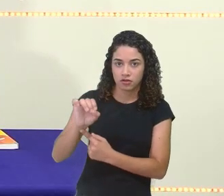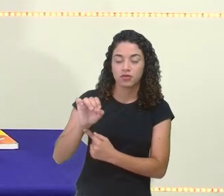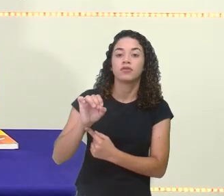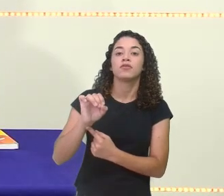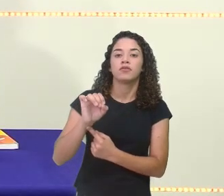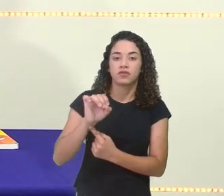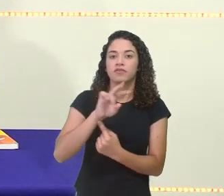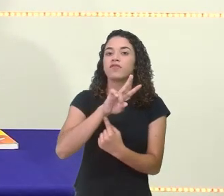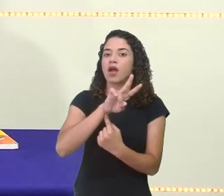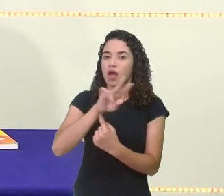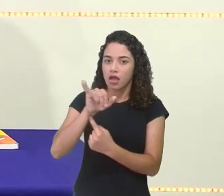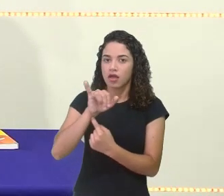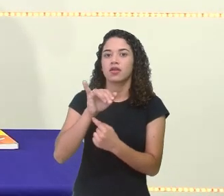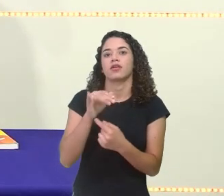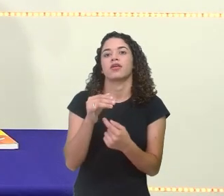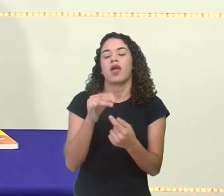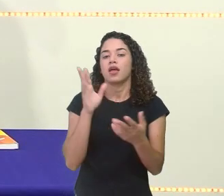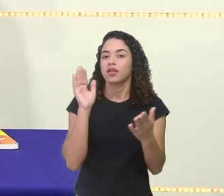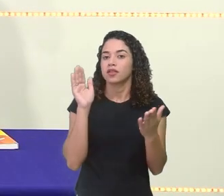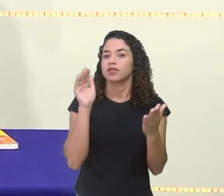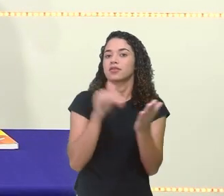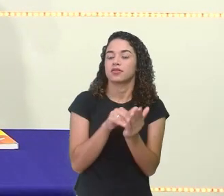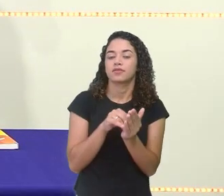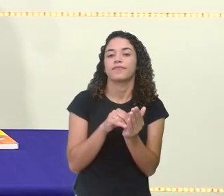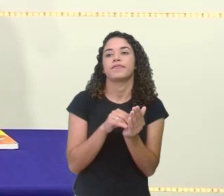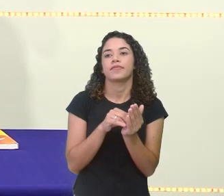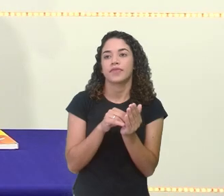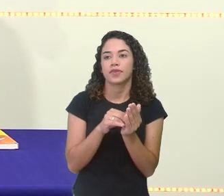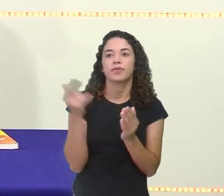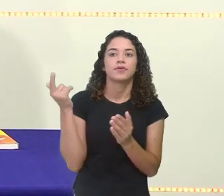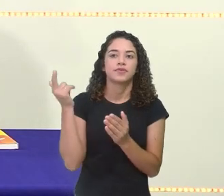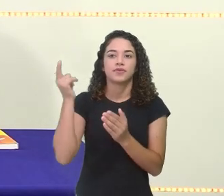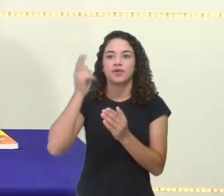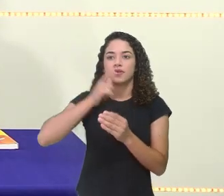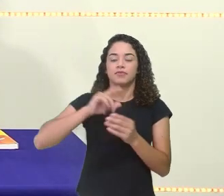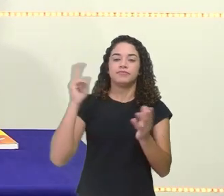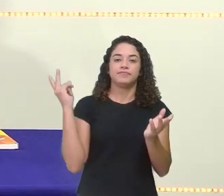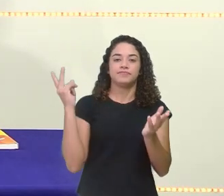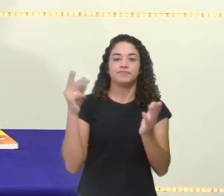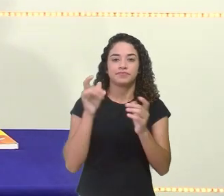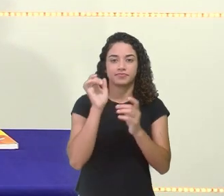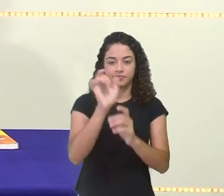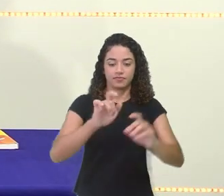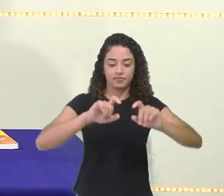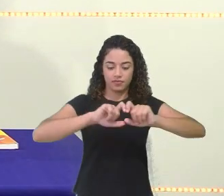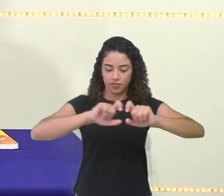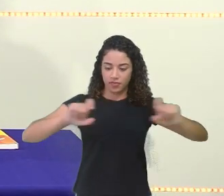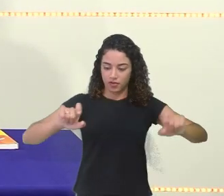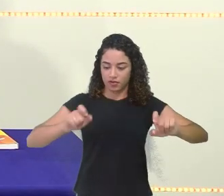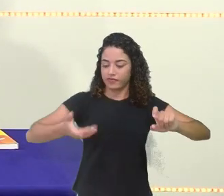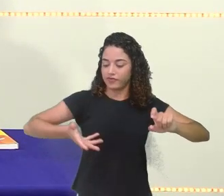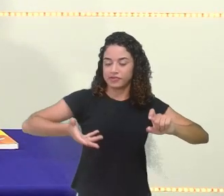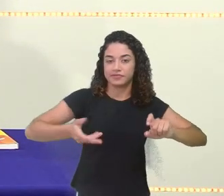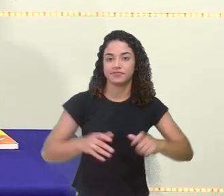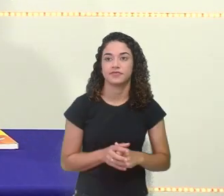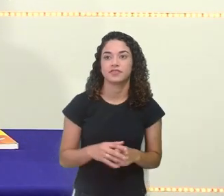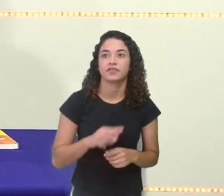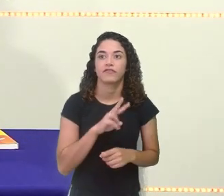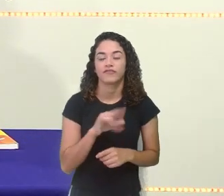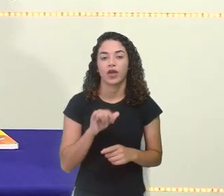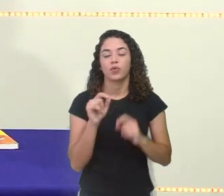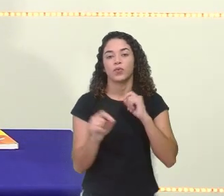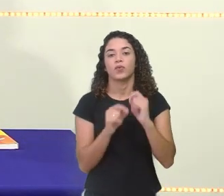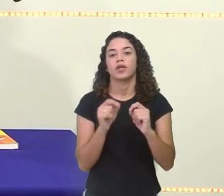né? Aí vou trabalhando até chegar na palavra velocidade. Observe que eu vou aumentando, não é? Vou trabalhando